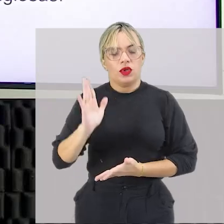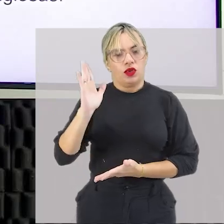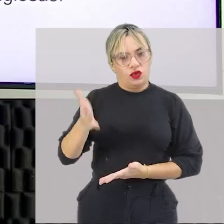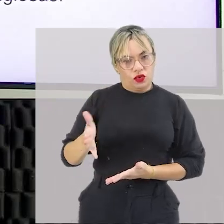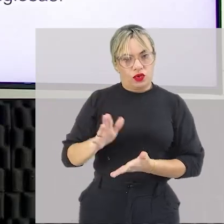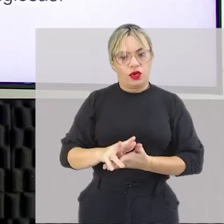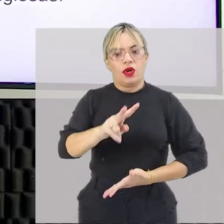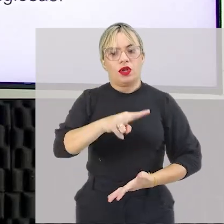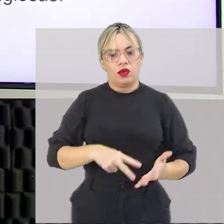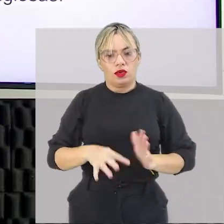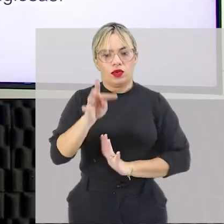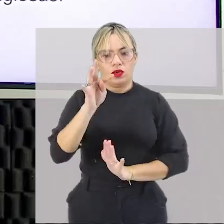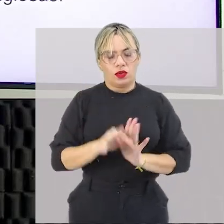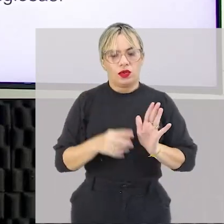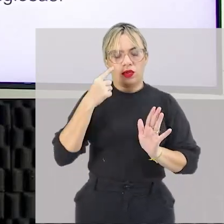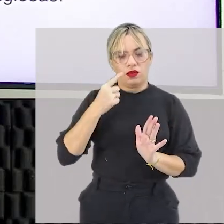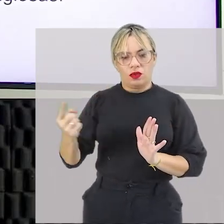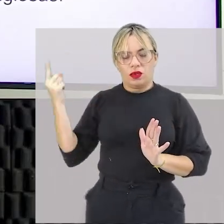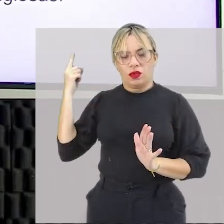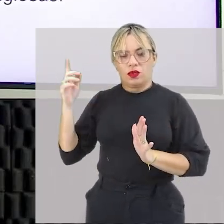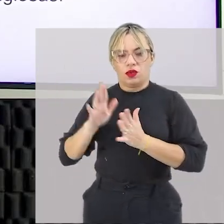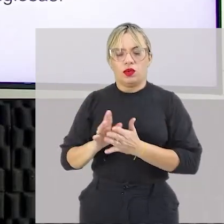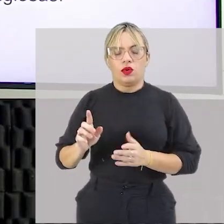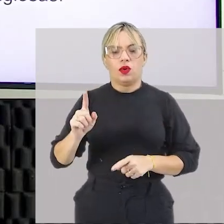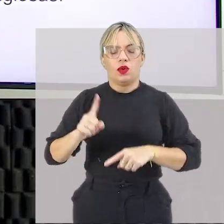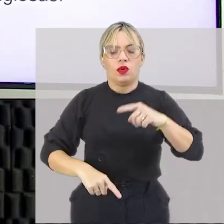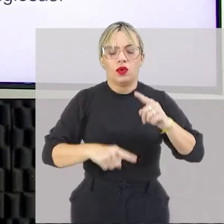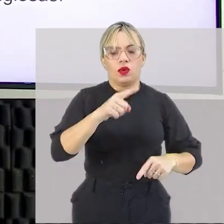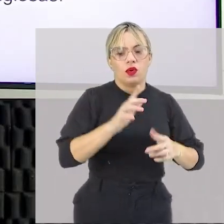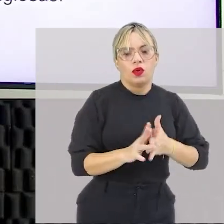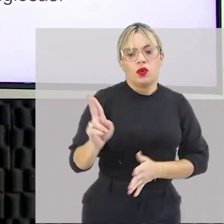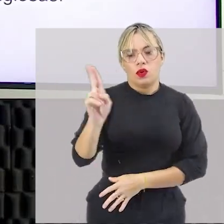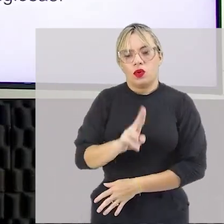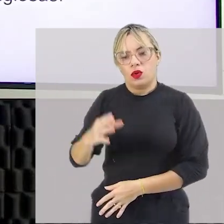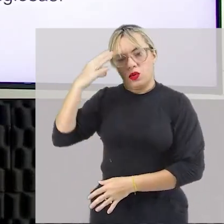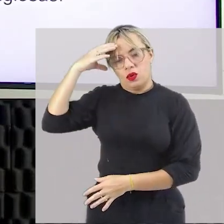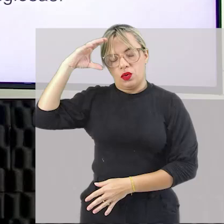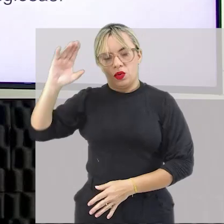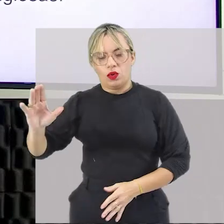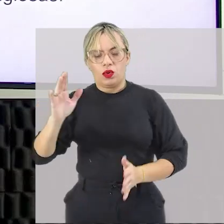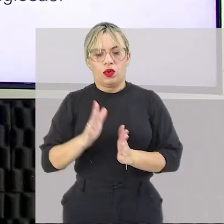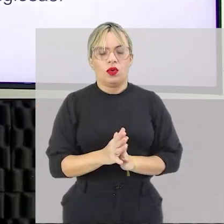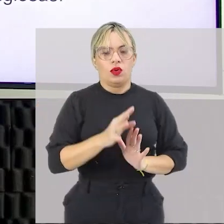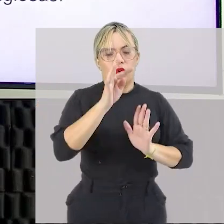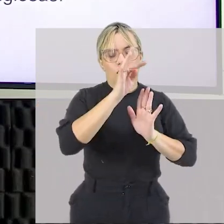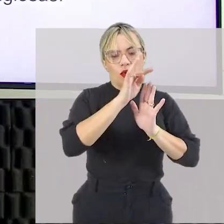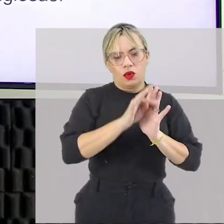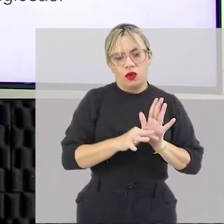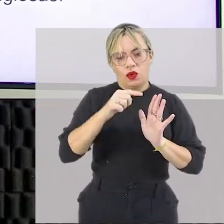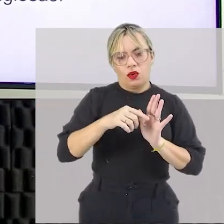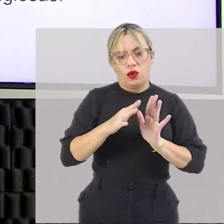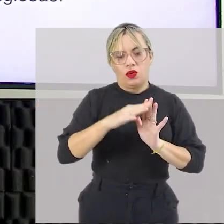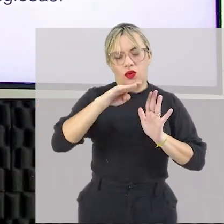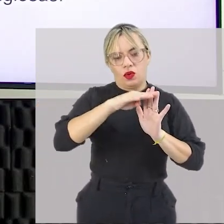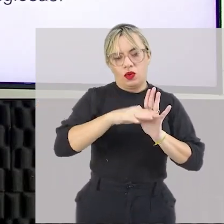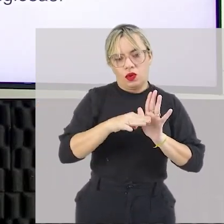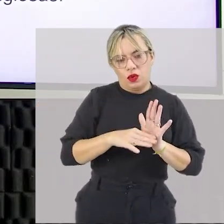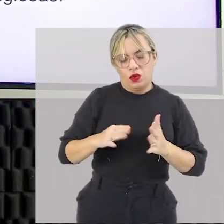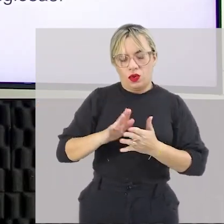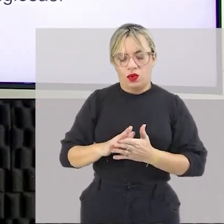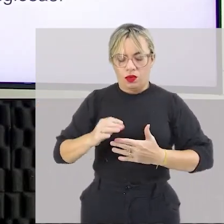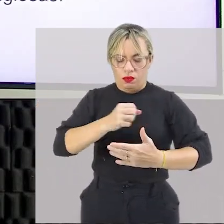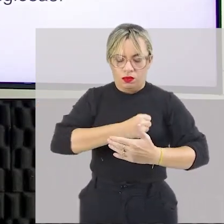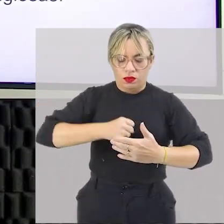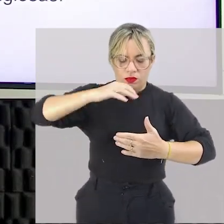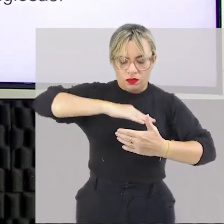de ler sobre eles ainda há pouco, os artefatos culturais mencionados no texto, as tampas de panela que eles escrevem